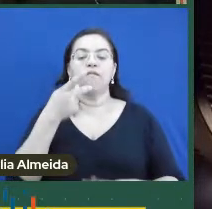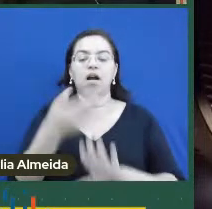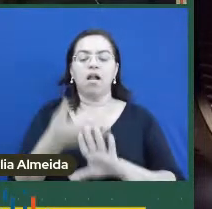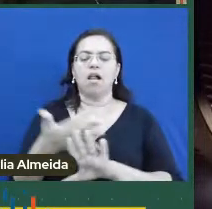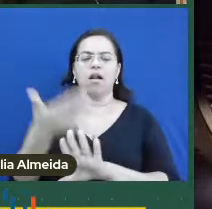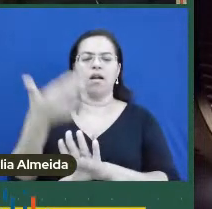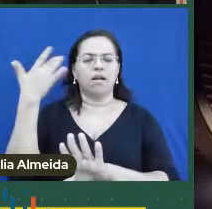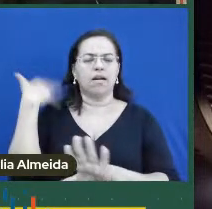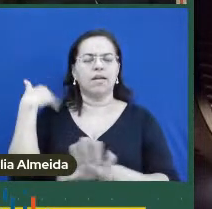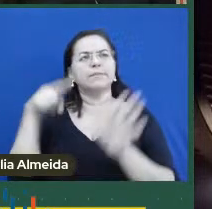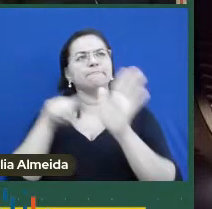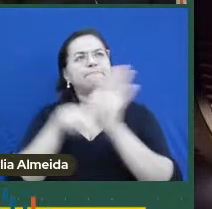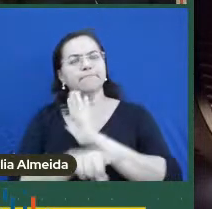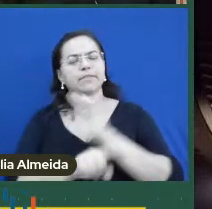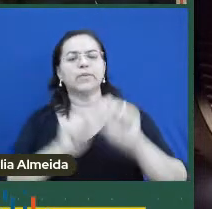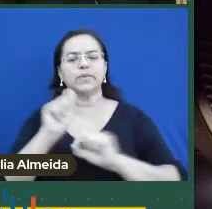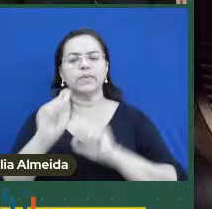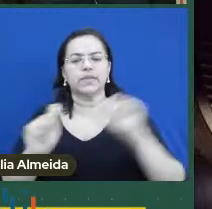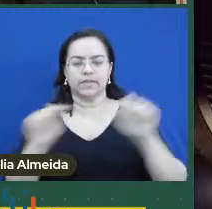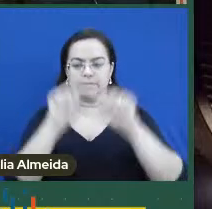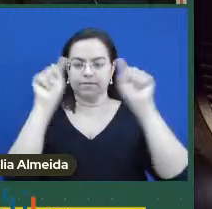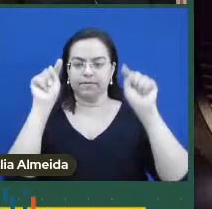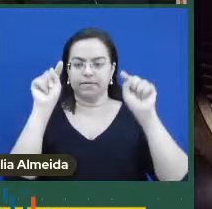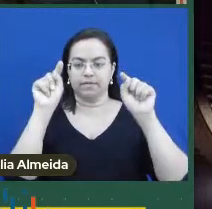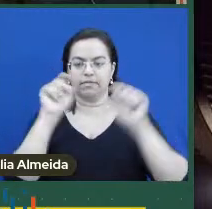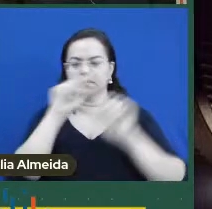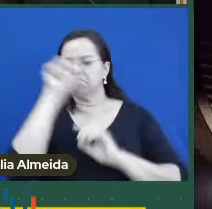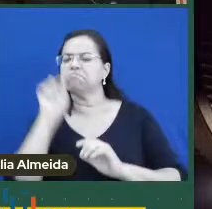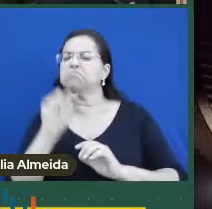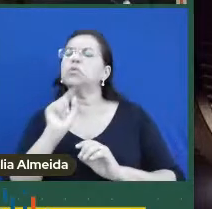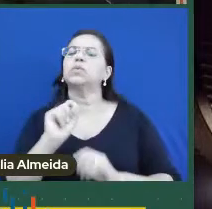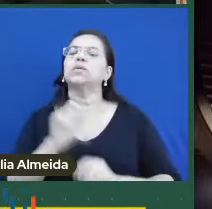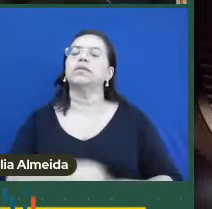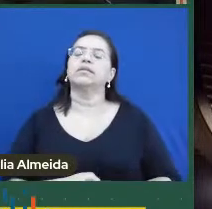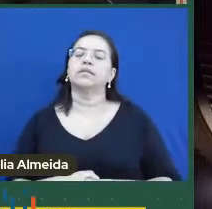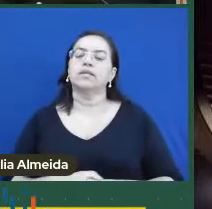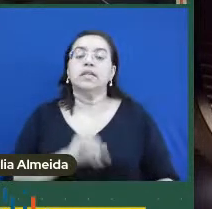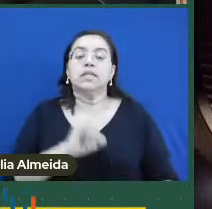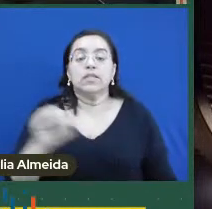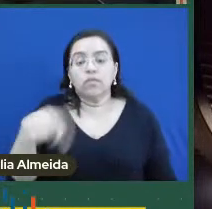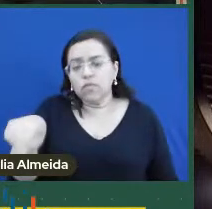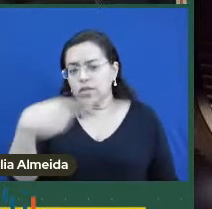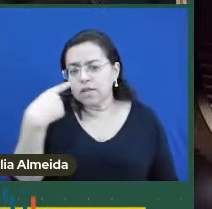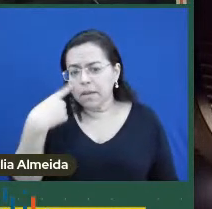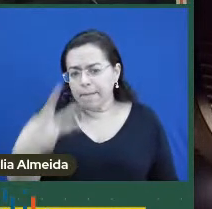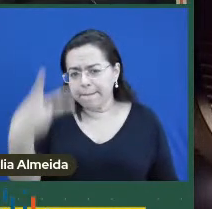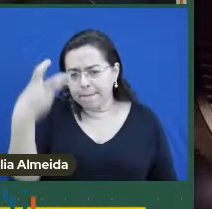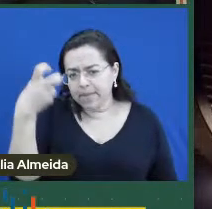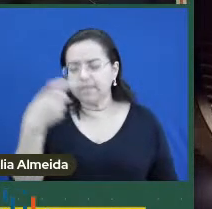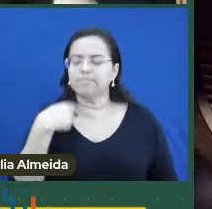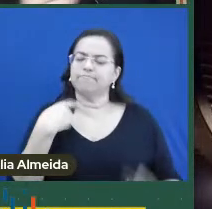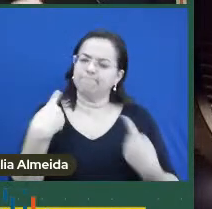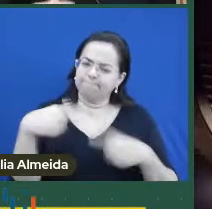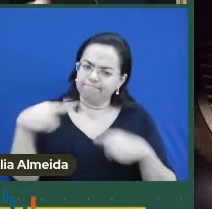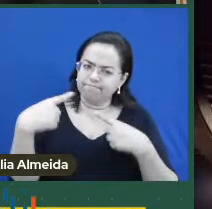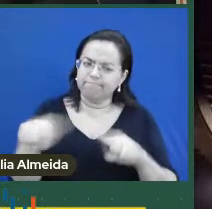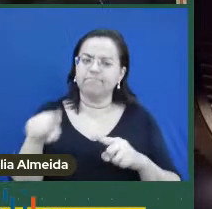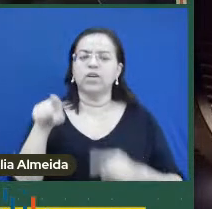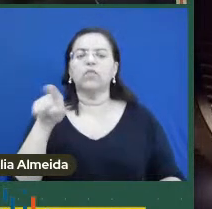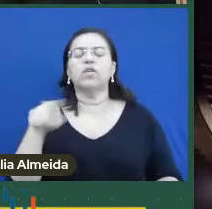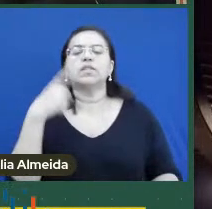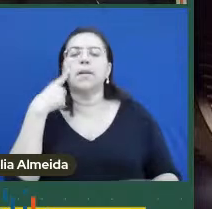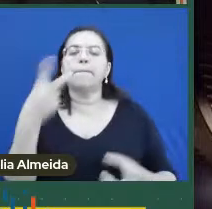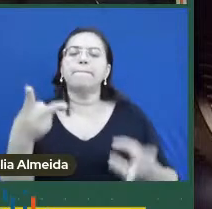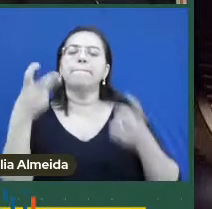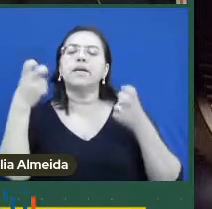momento dessa palestra, é se vocês percebem, eu provoco, né? Vocês percebem como nós estamos